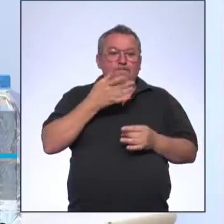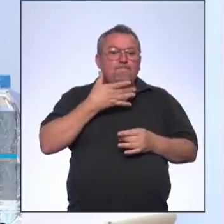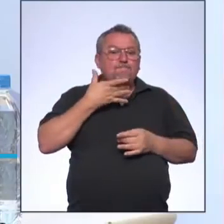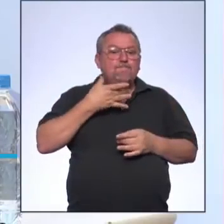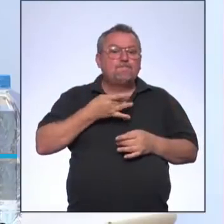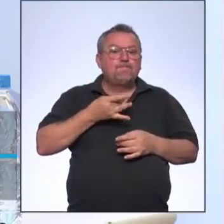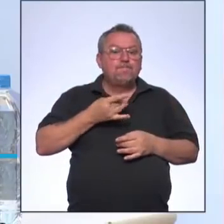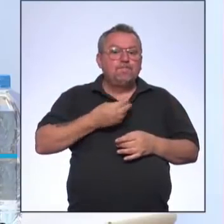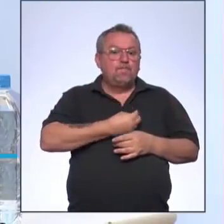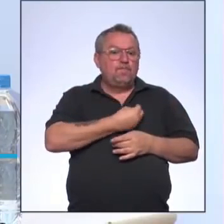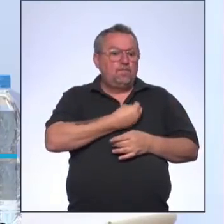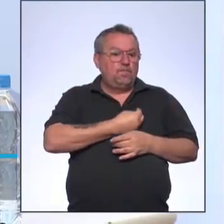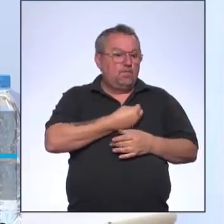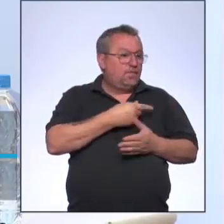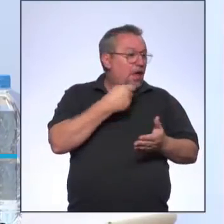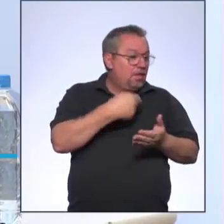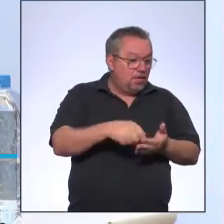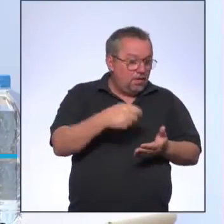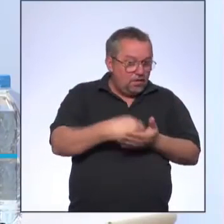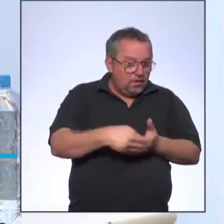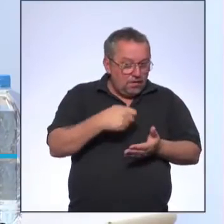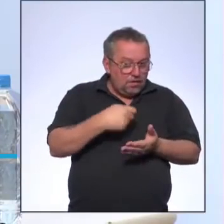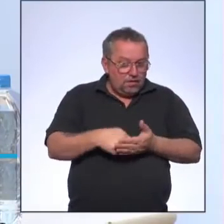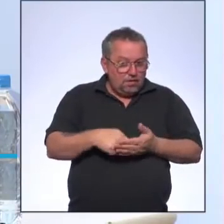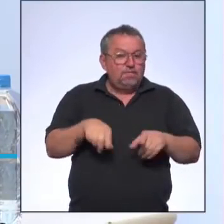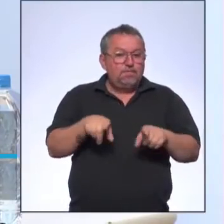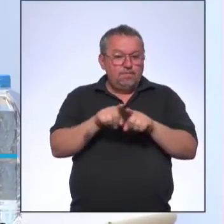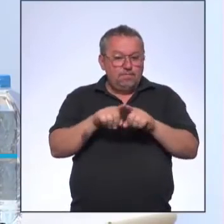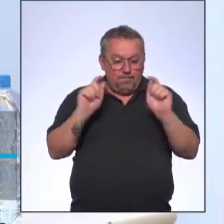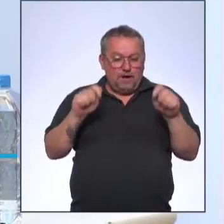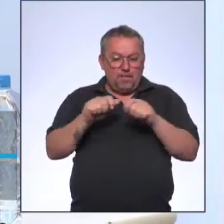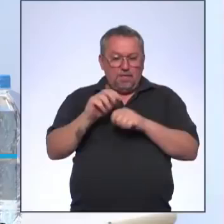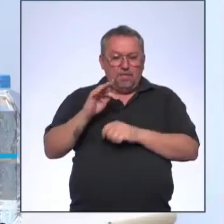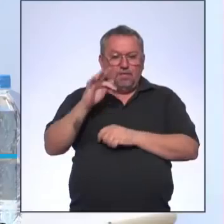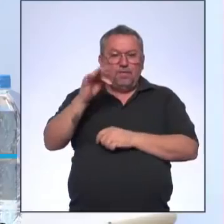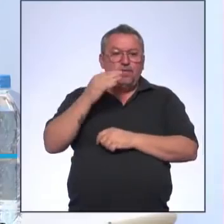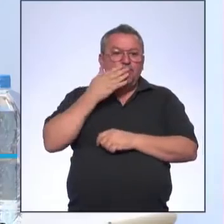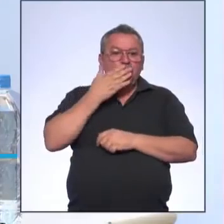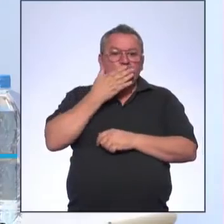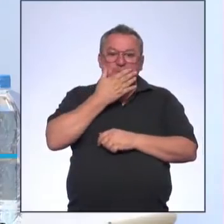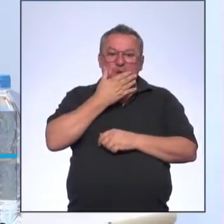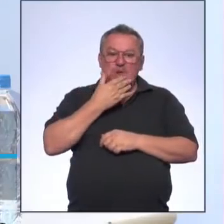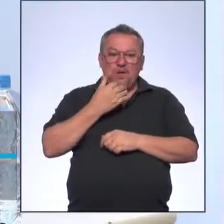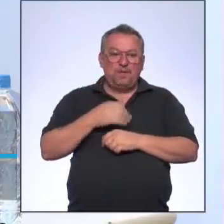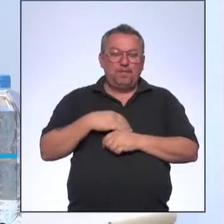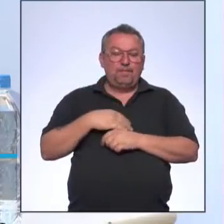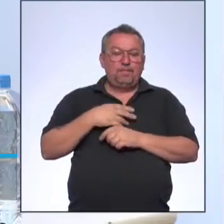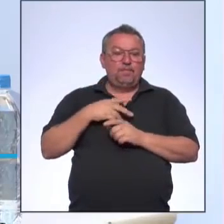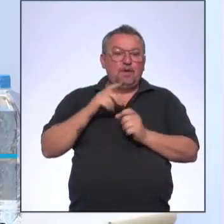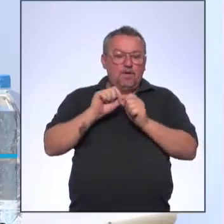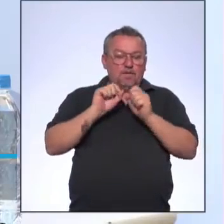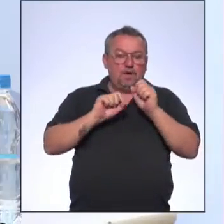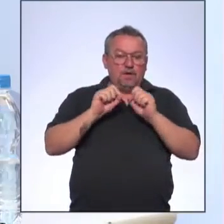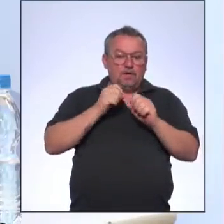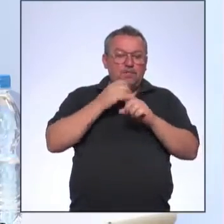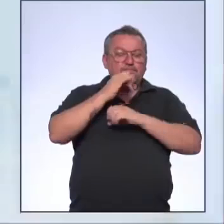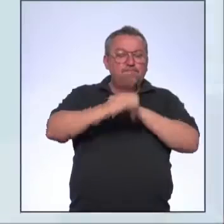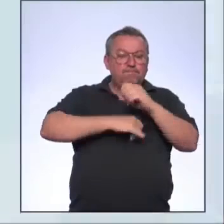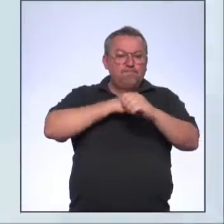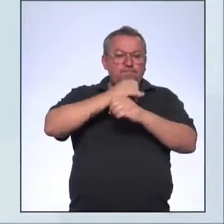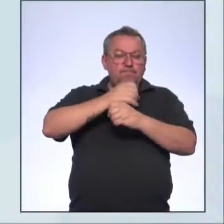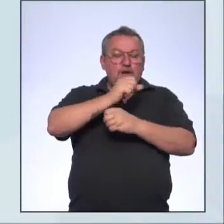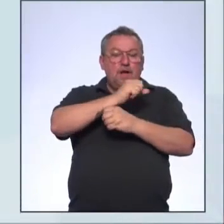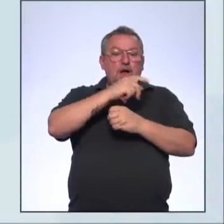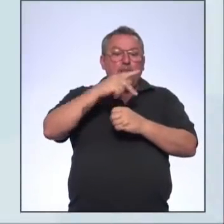da vida. Anota, pode servir para uma composição do futuro. Procura, pessoal, na internet aplicativos